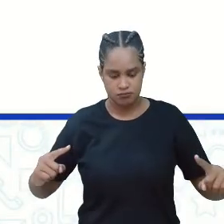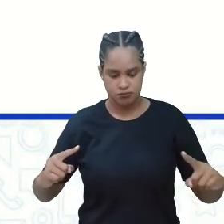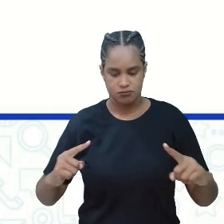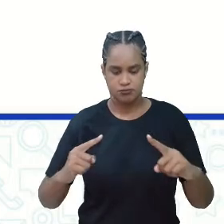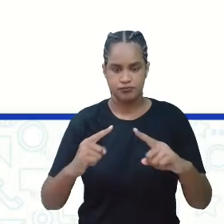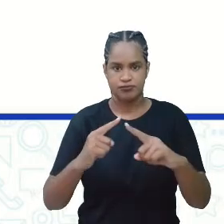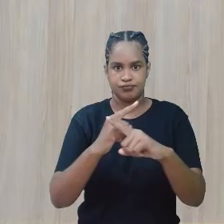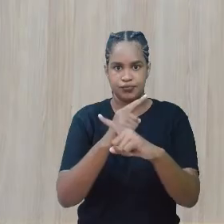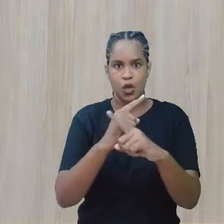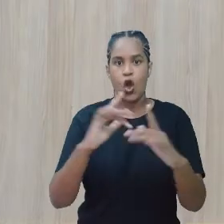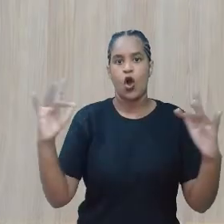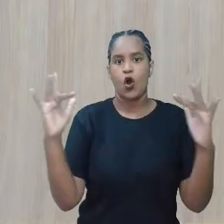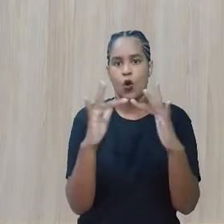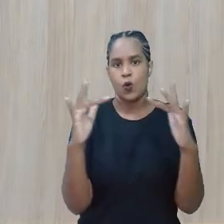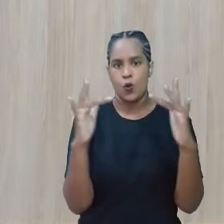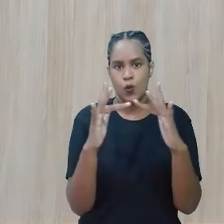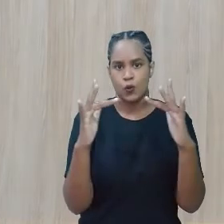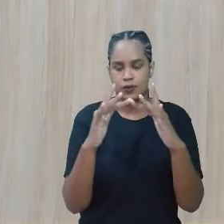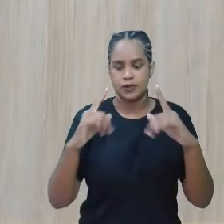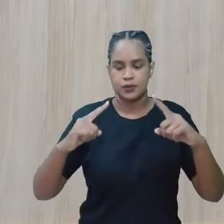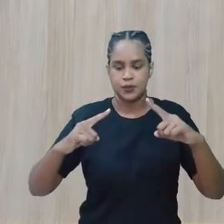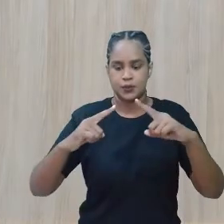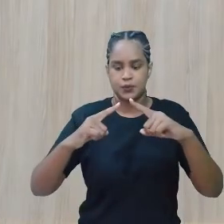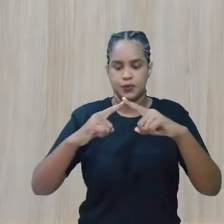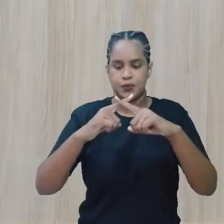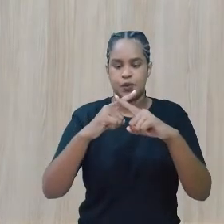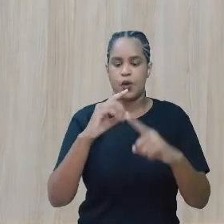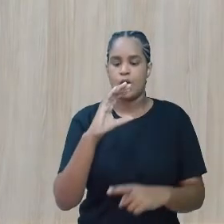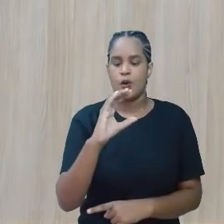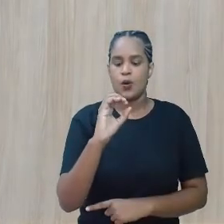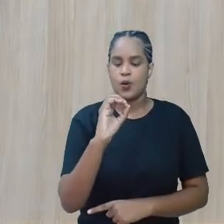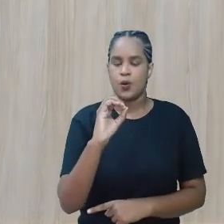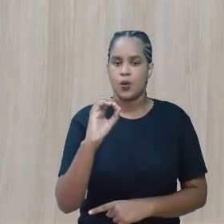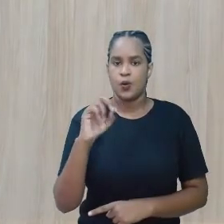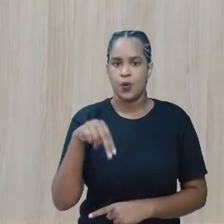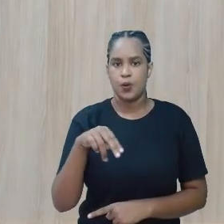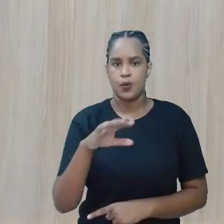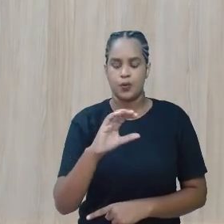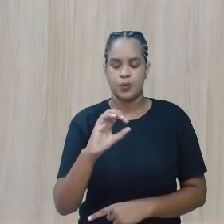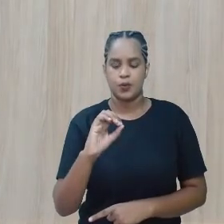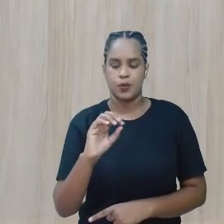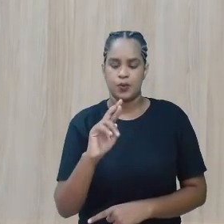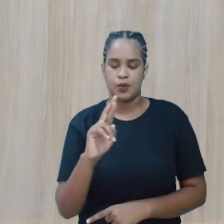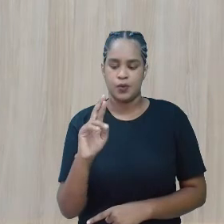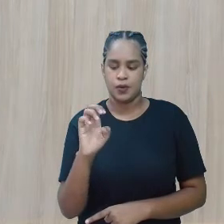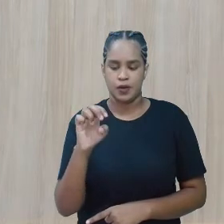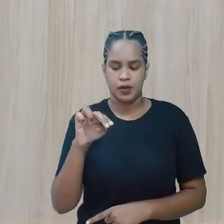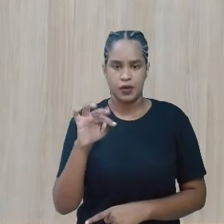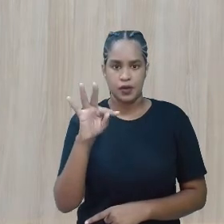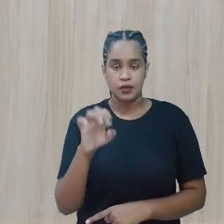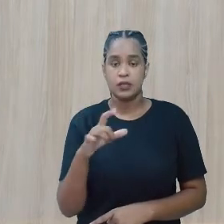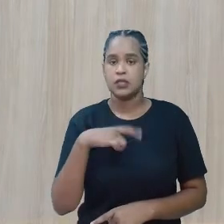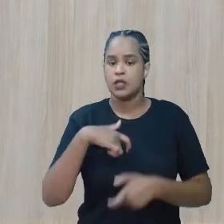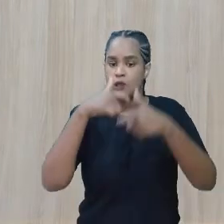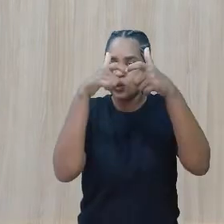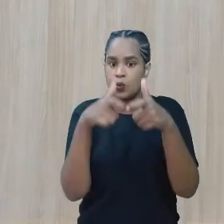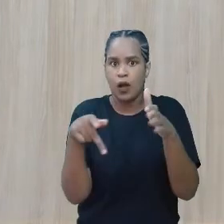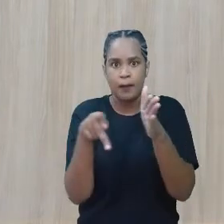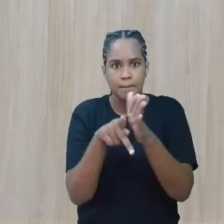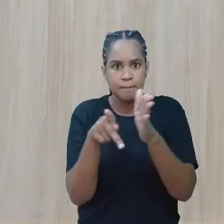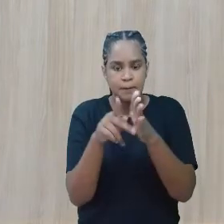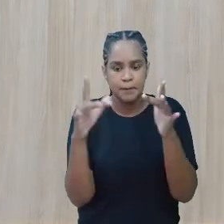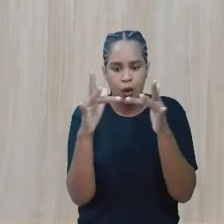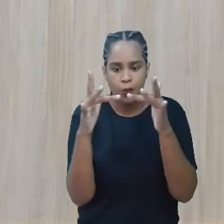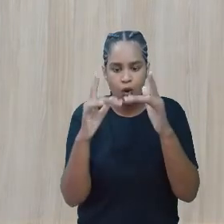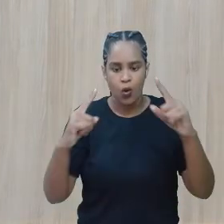tá? E quando a gente tem retas concorrentes, retas que se cruzam, elas se cruzam em um ponto específico, certo? Então